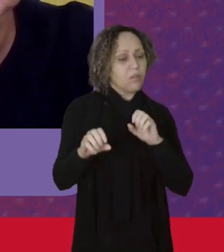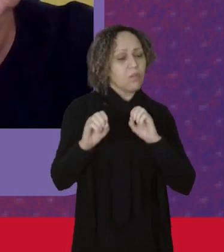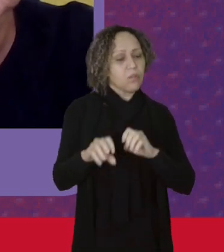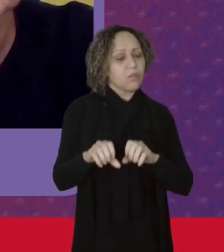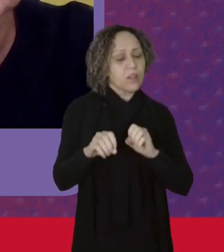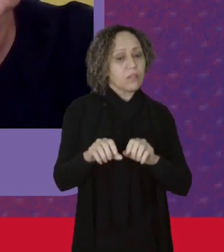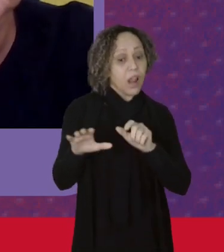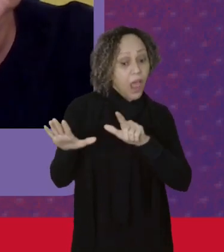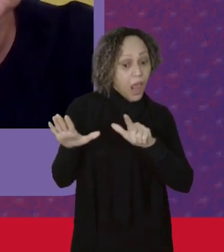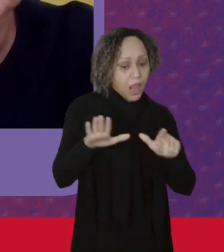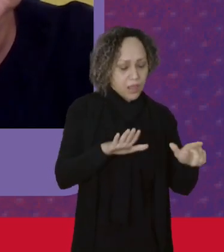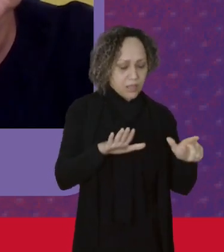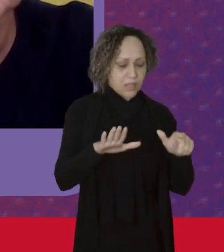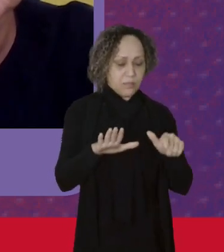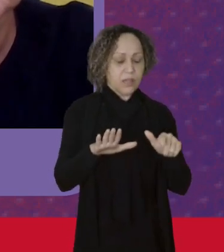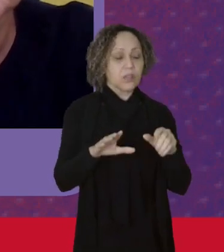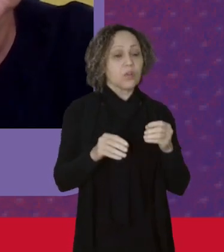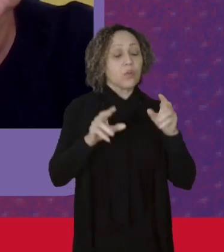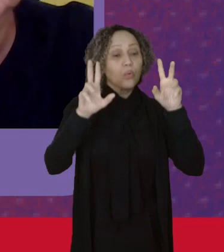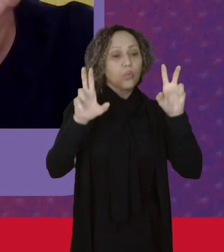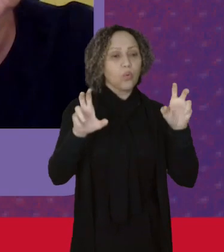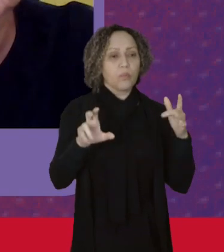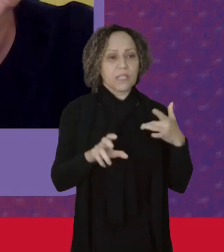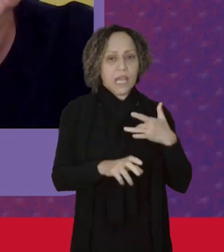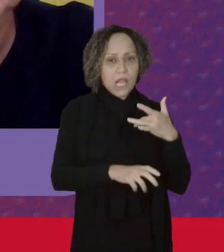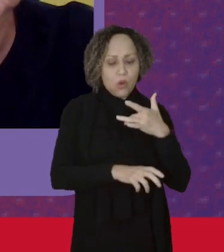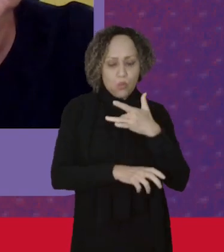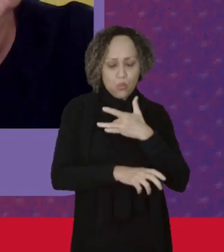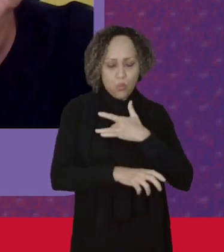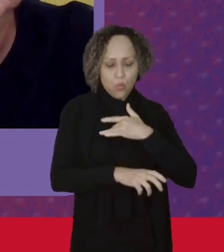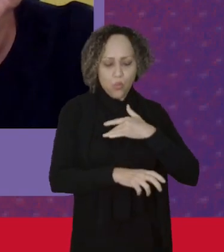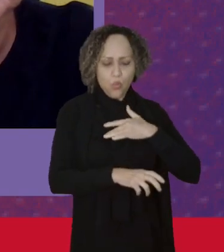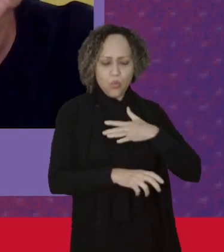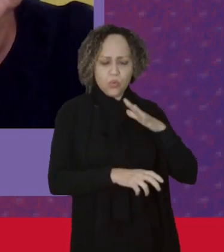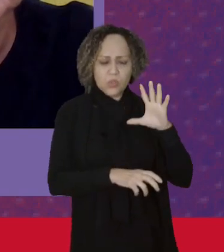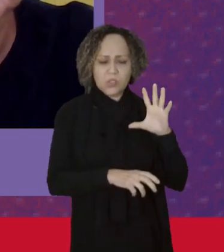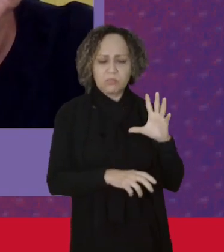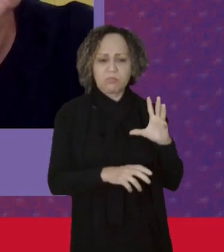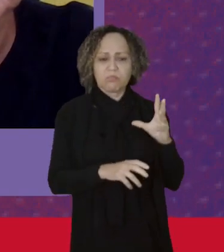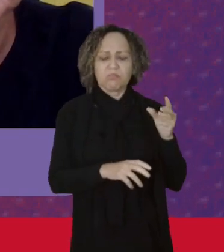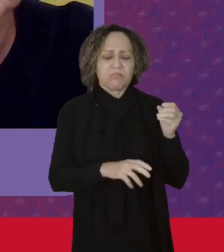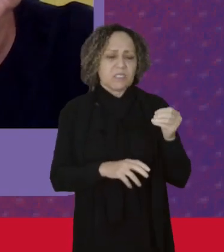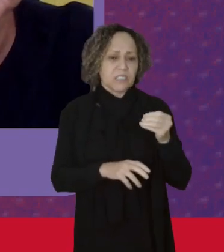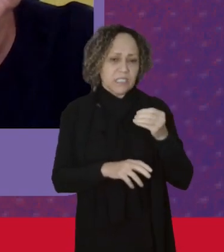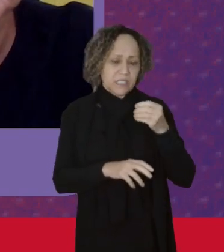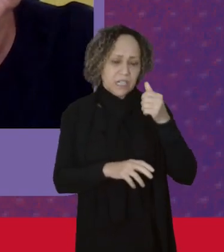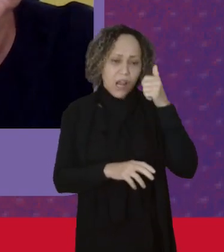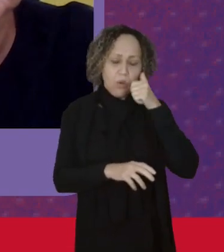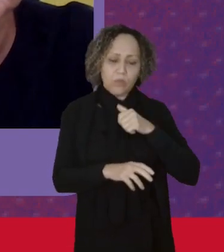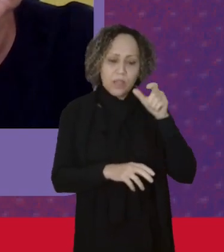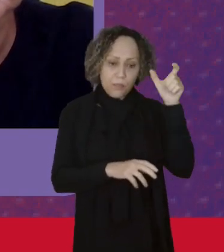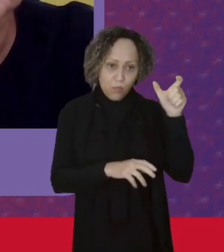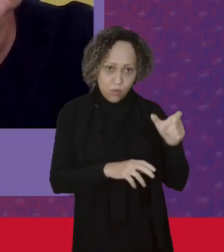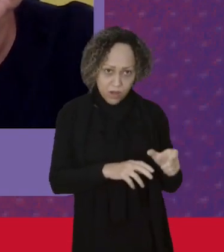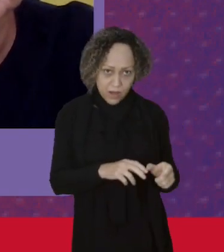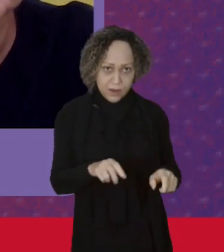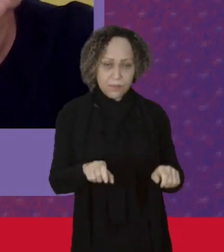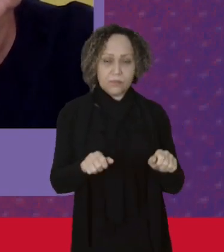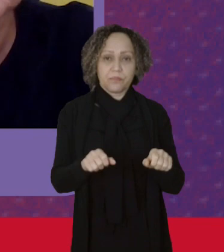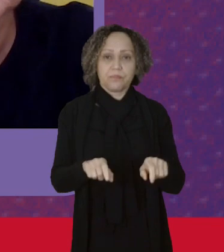sobre saúde integral da mulher, junto também com a Chopeli Santos, que é técnica de